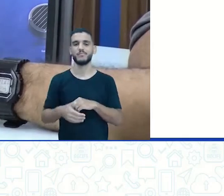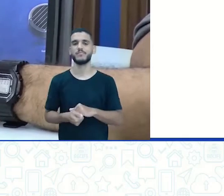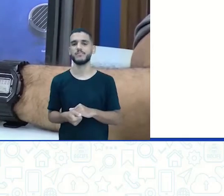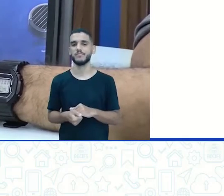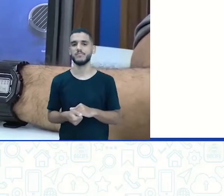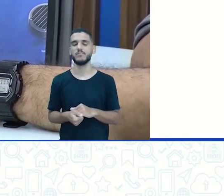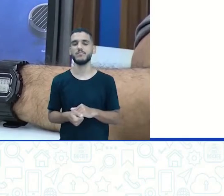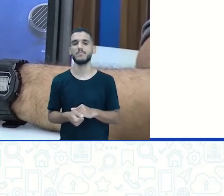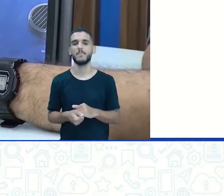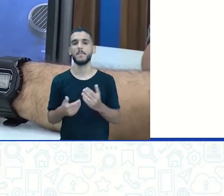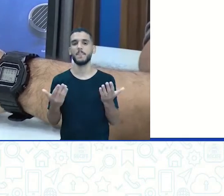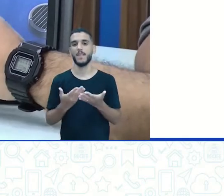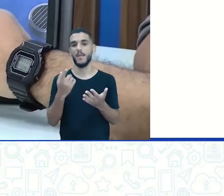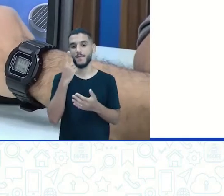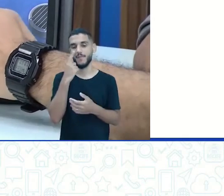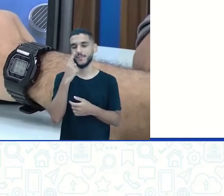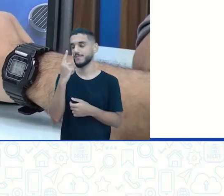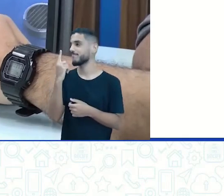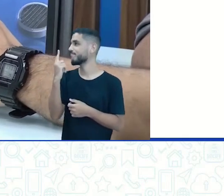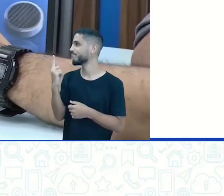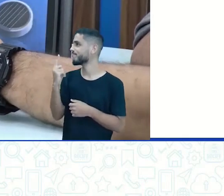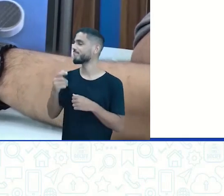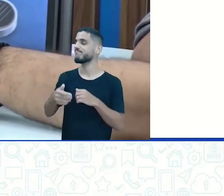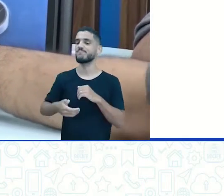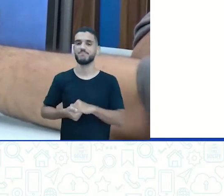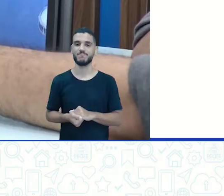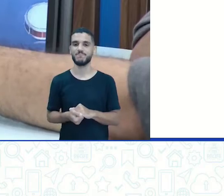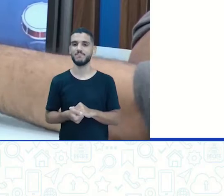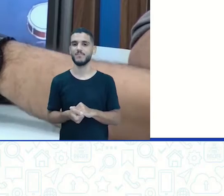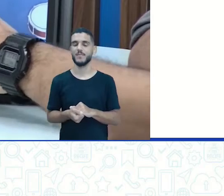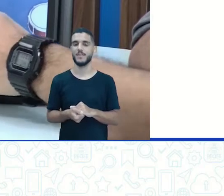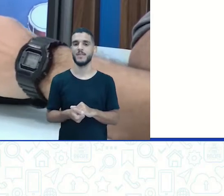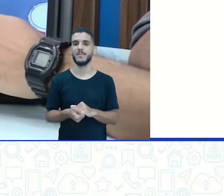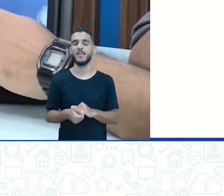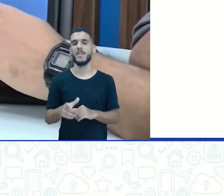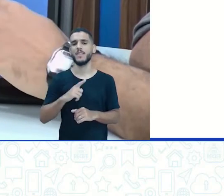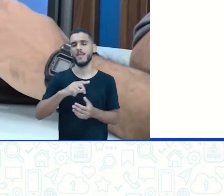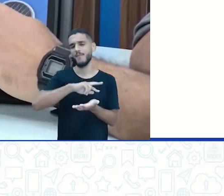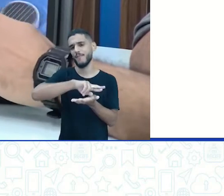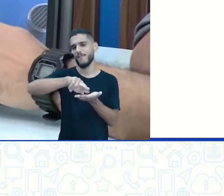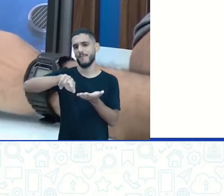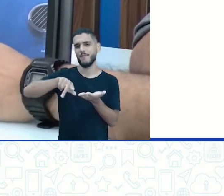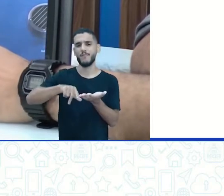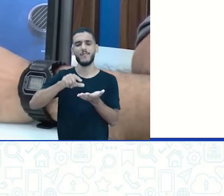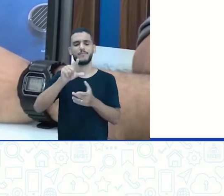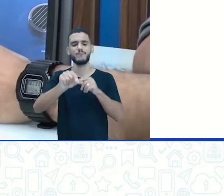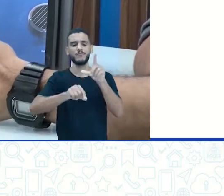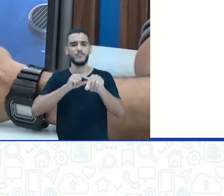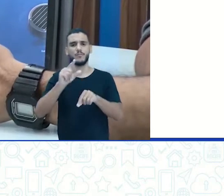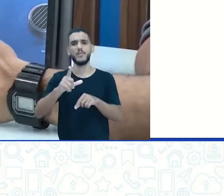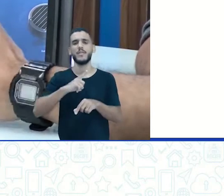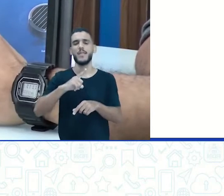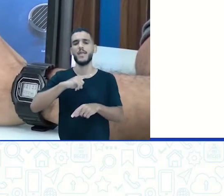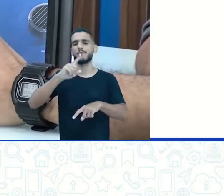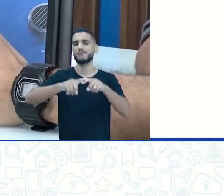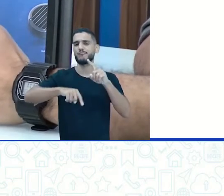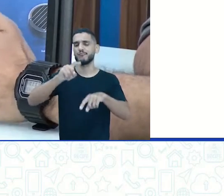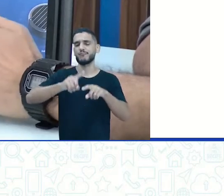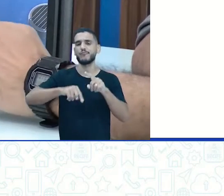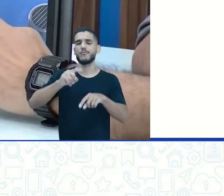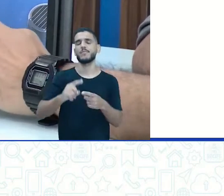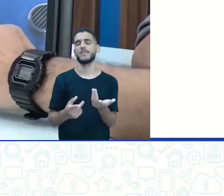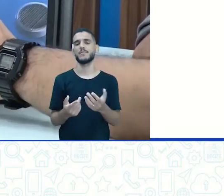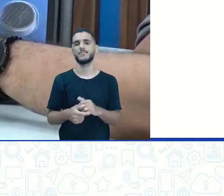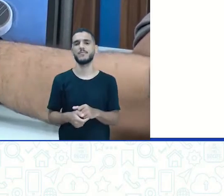é a interface do Walkband. Se eu vou arrastando para o lado, vocês estão vendo que tem várias opções. Isso daqui são os instrumentos que podem ser